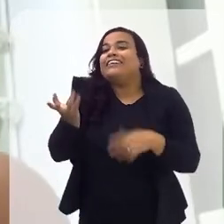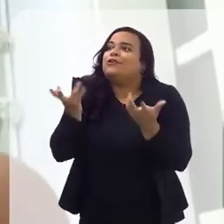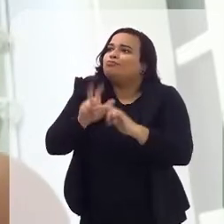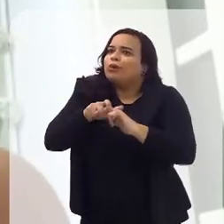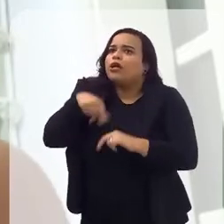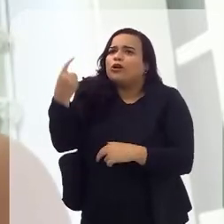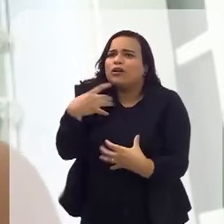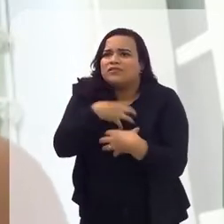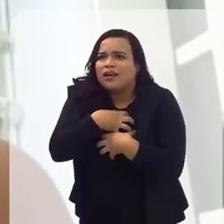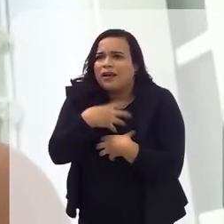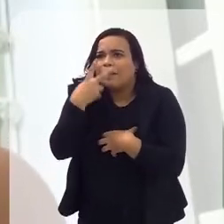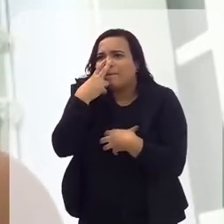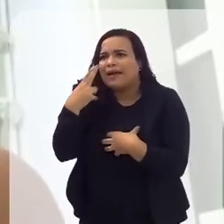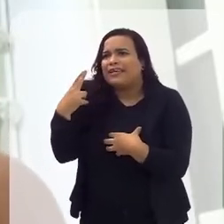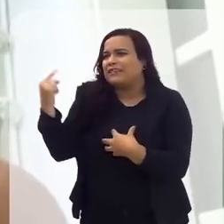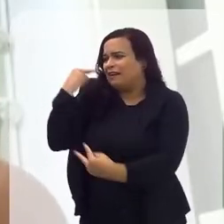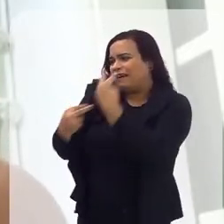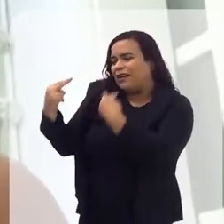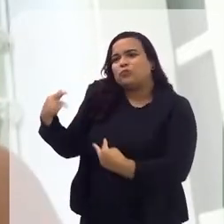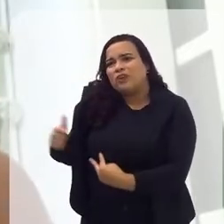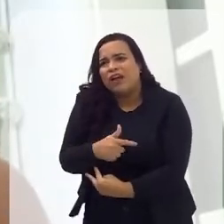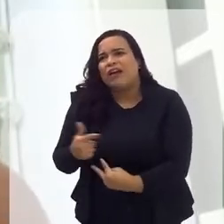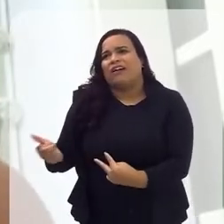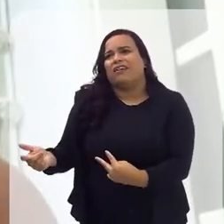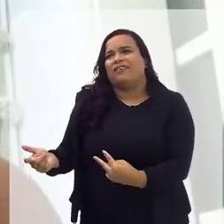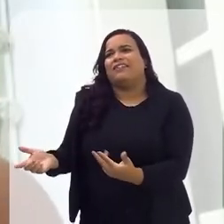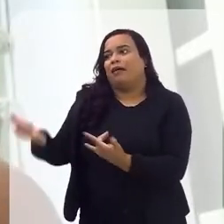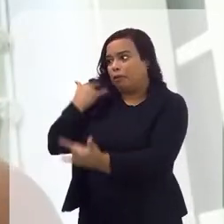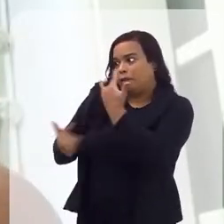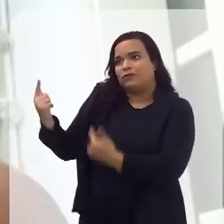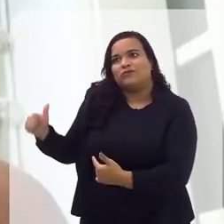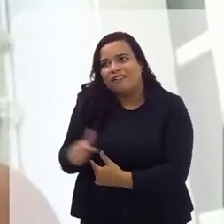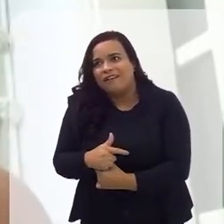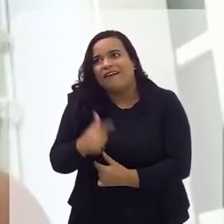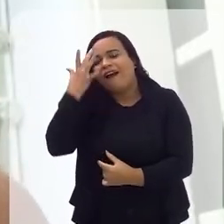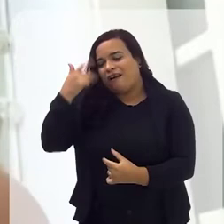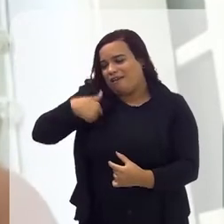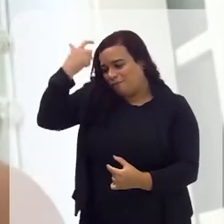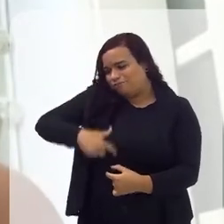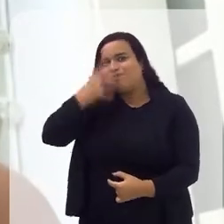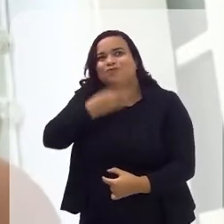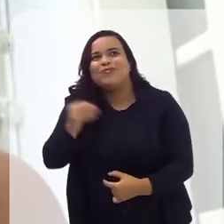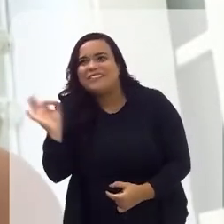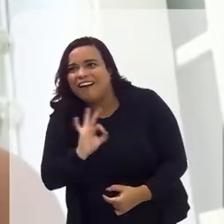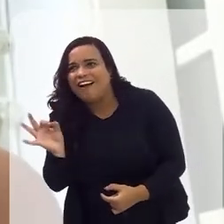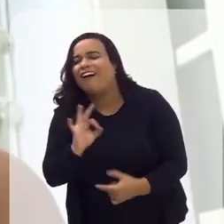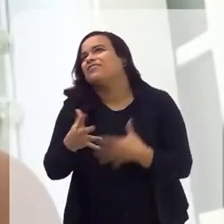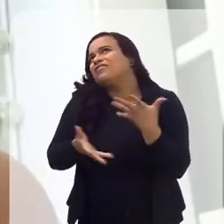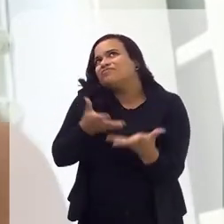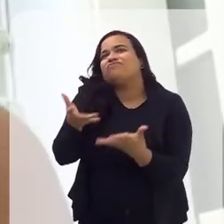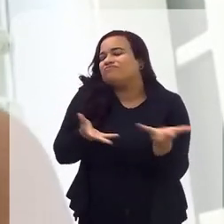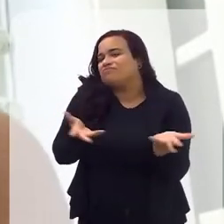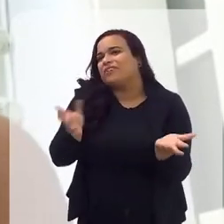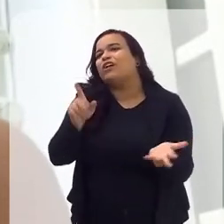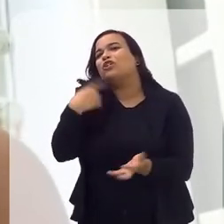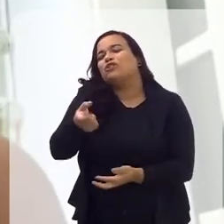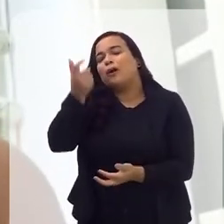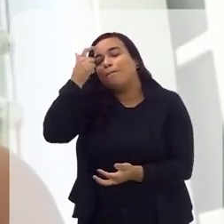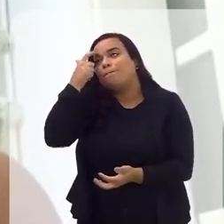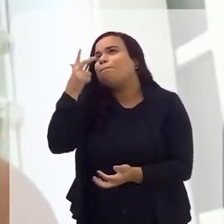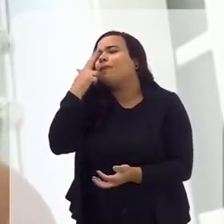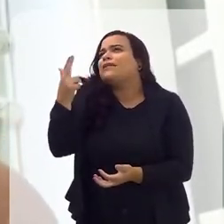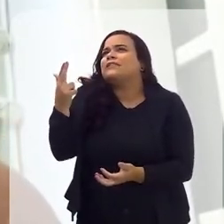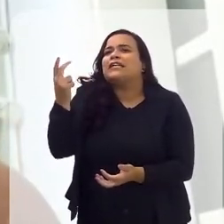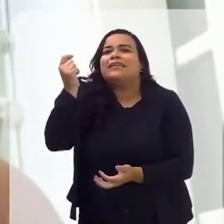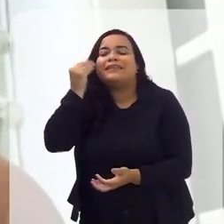você se coloca sempre no lugar do não desejável, do não, daquilo que você não acha bonito, de que você, enfim, a gente fica